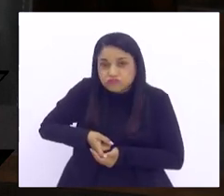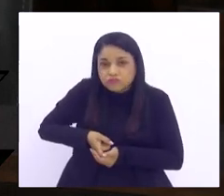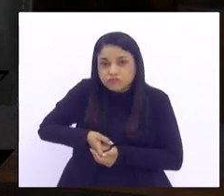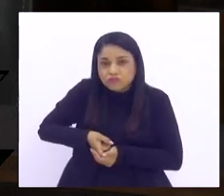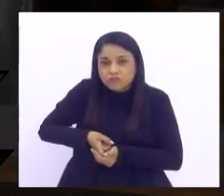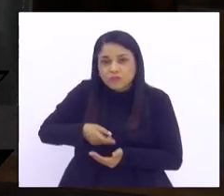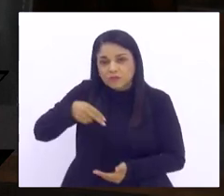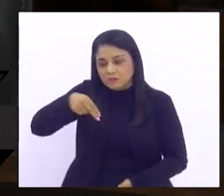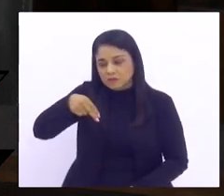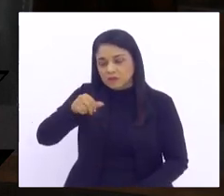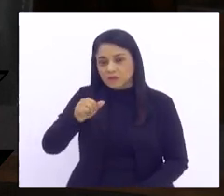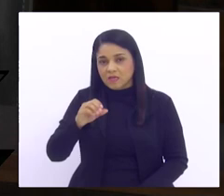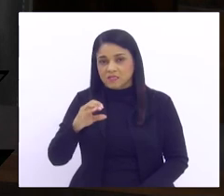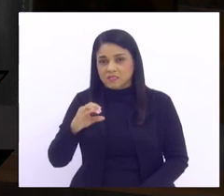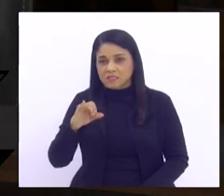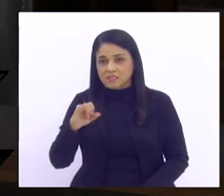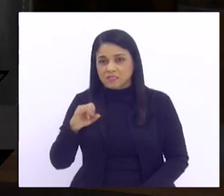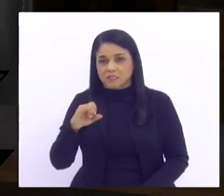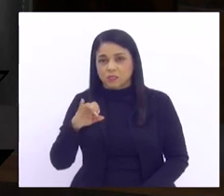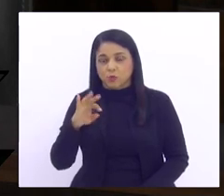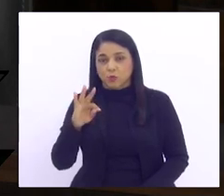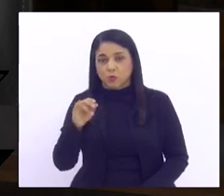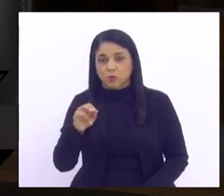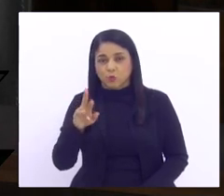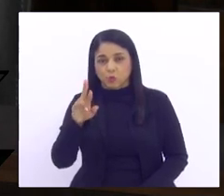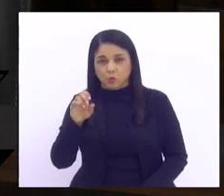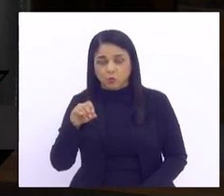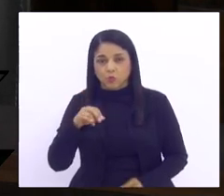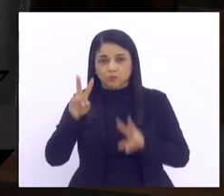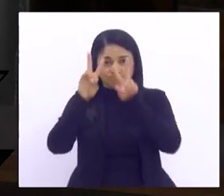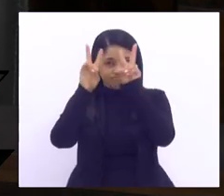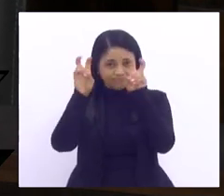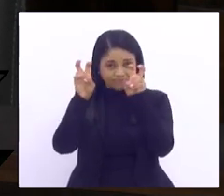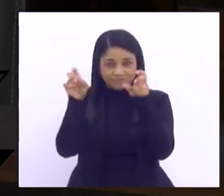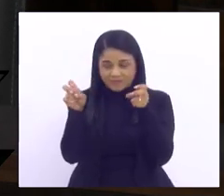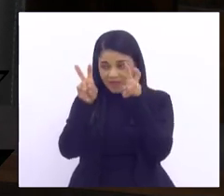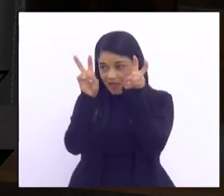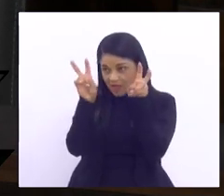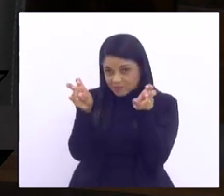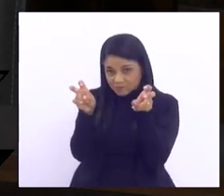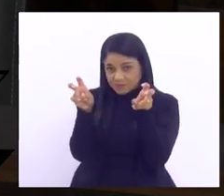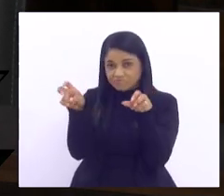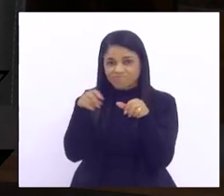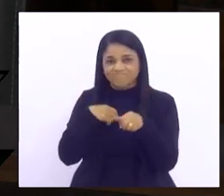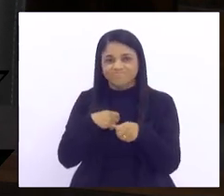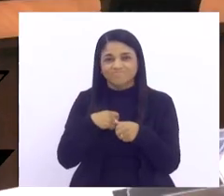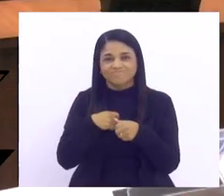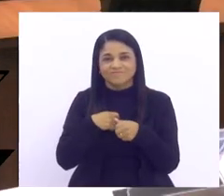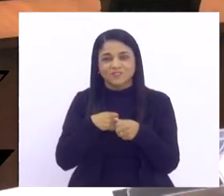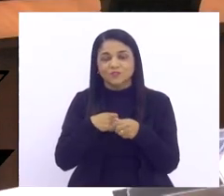tem, aspas, estatuto de pessoa constitucional.